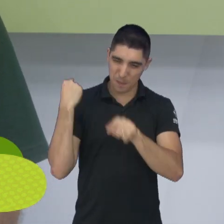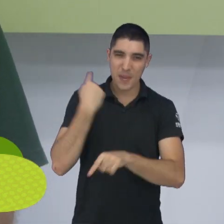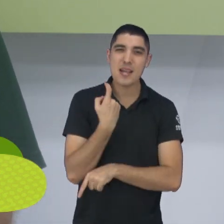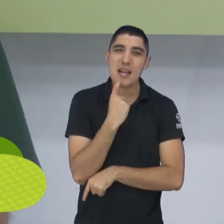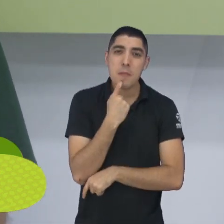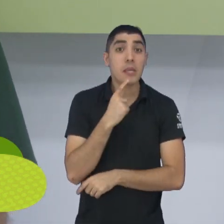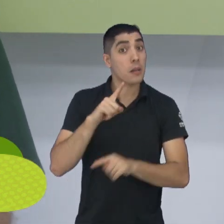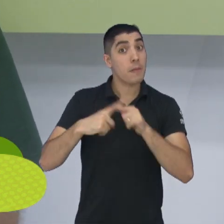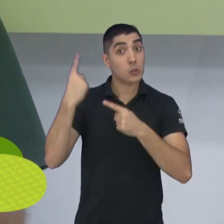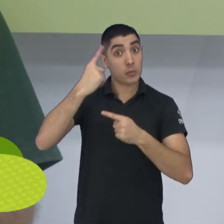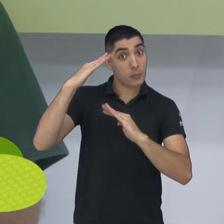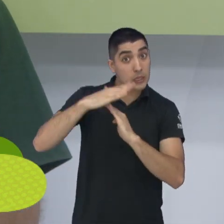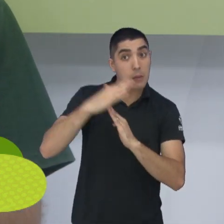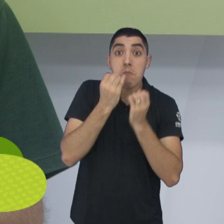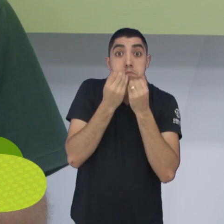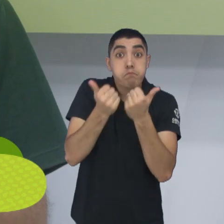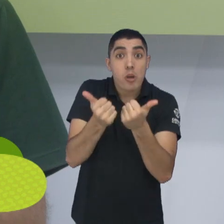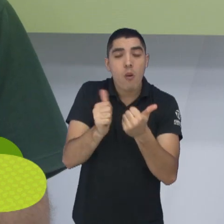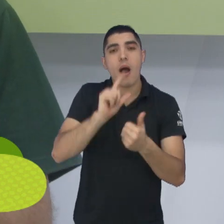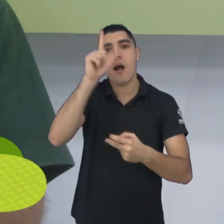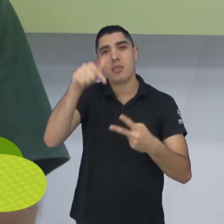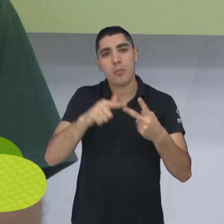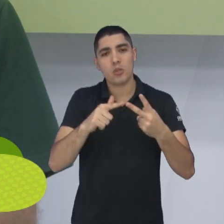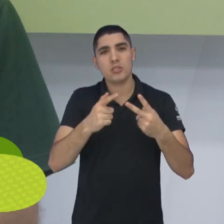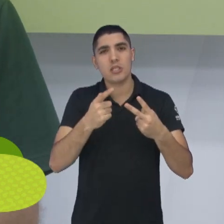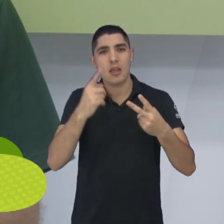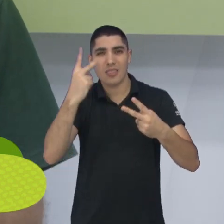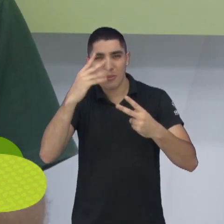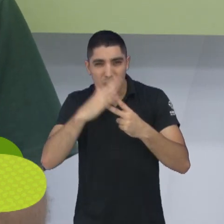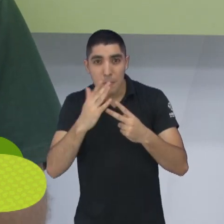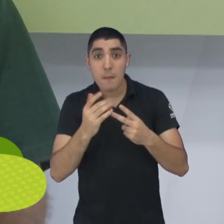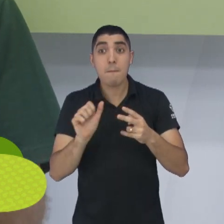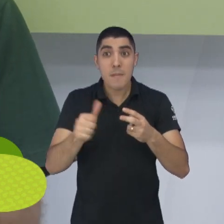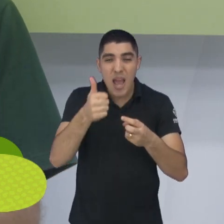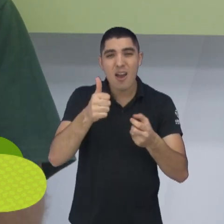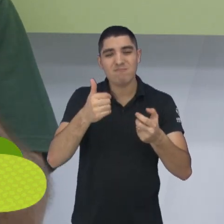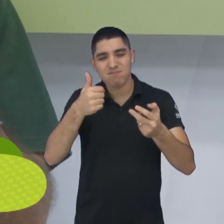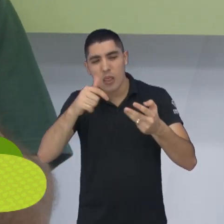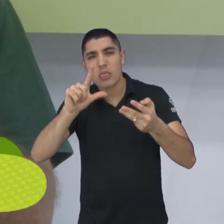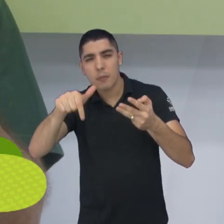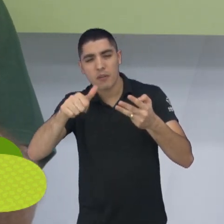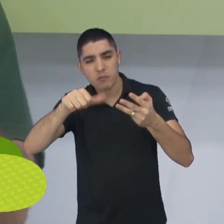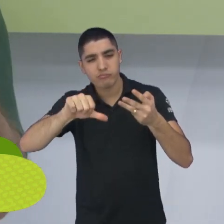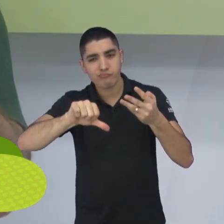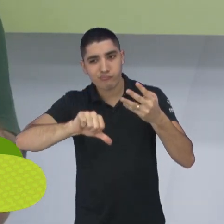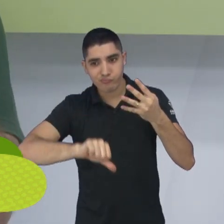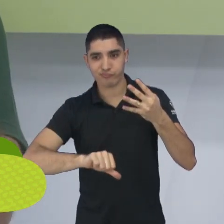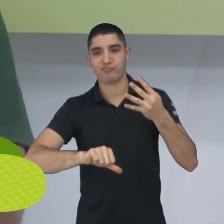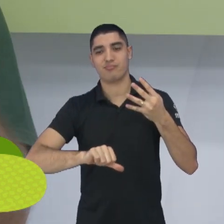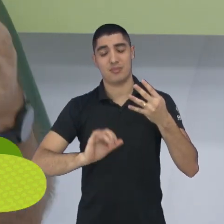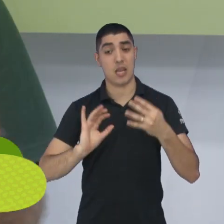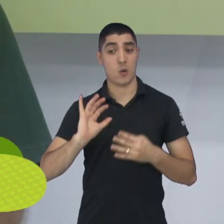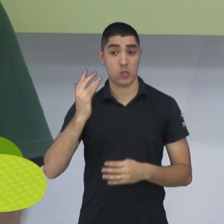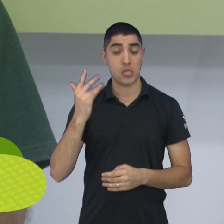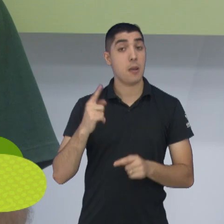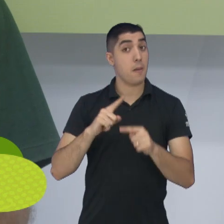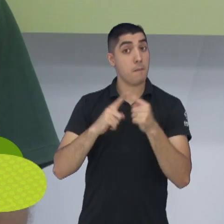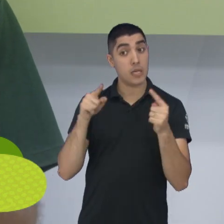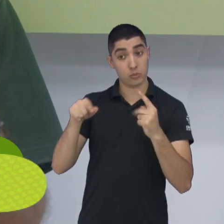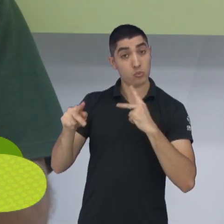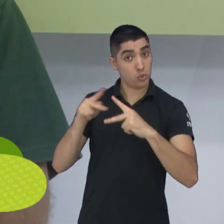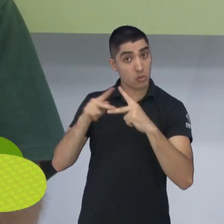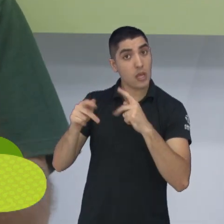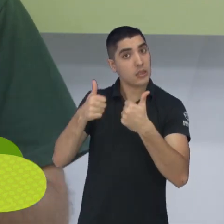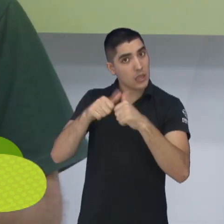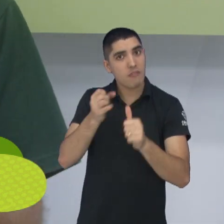final do set acabou caindo de produção e teve a virada. O São José teve lampejo, assim, de bons momentos na partida,